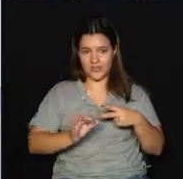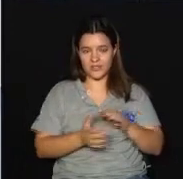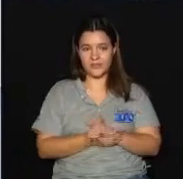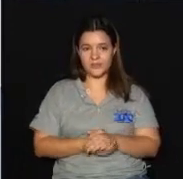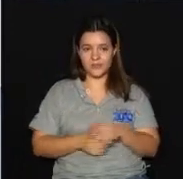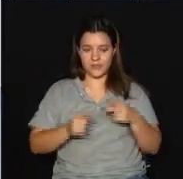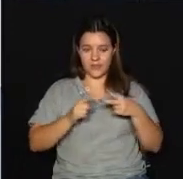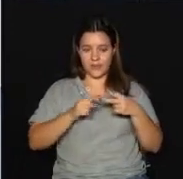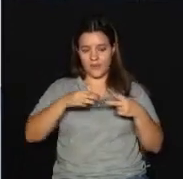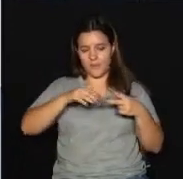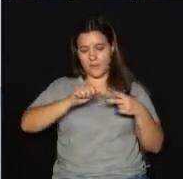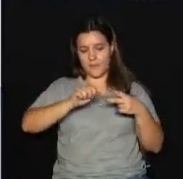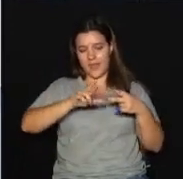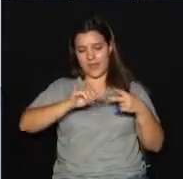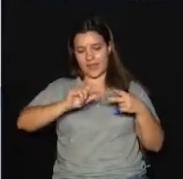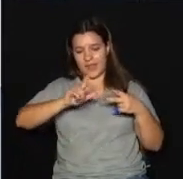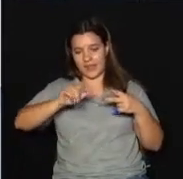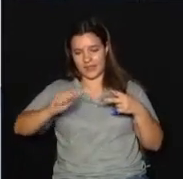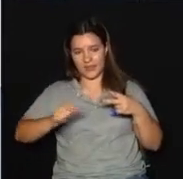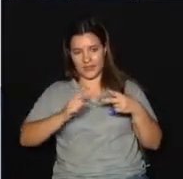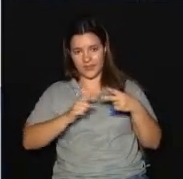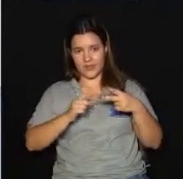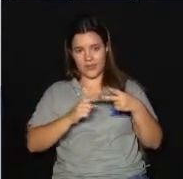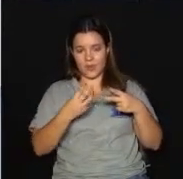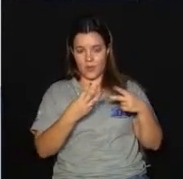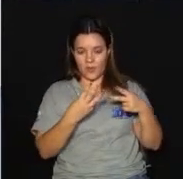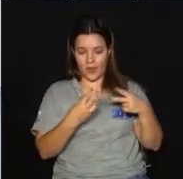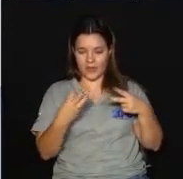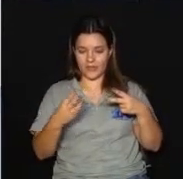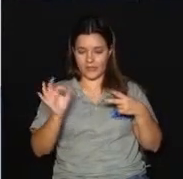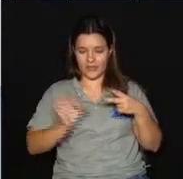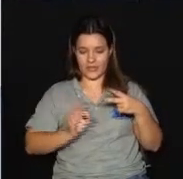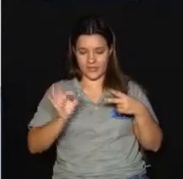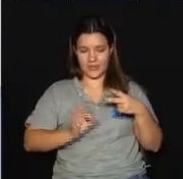56,27% e a Marília Arraes do PT com